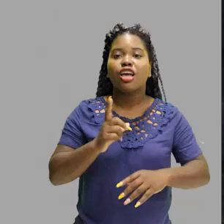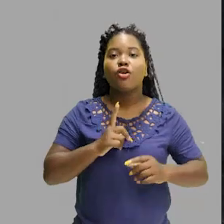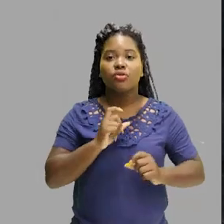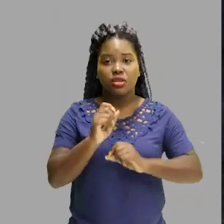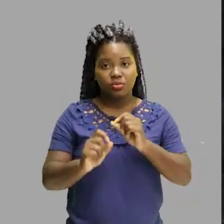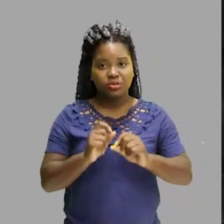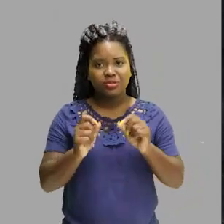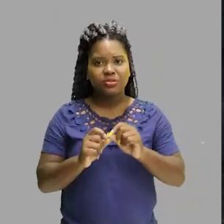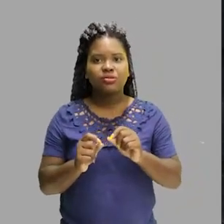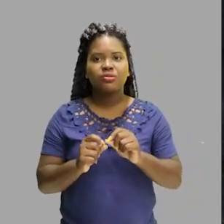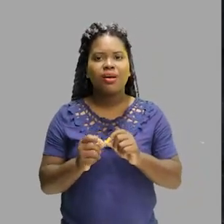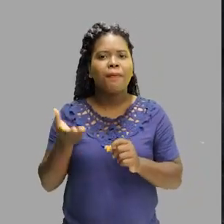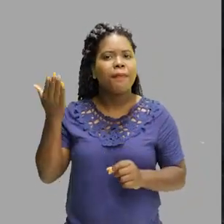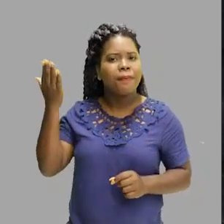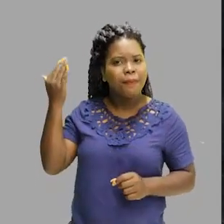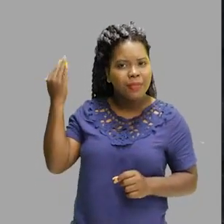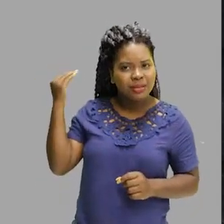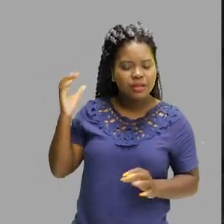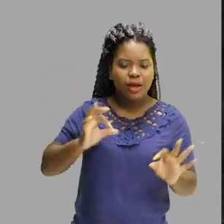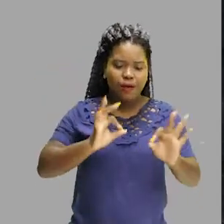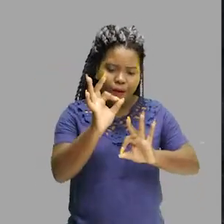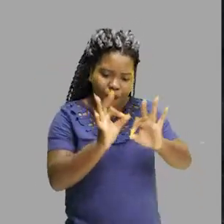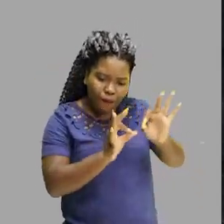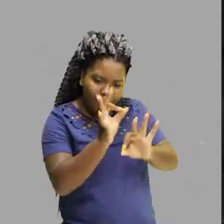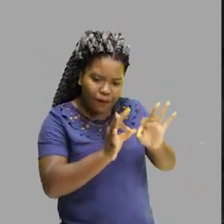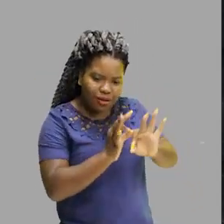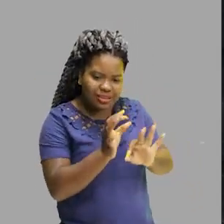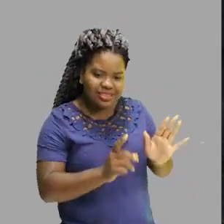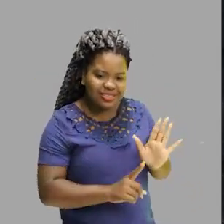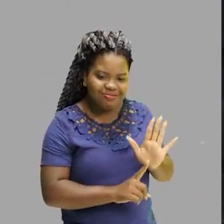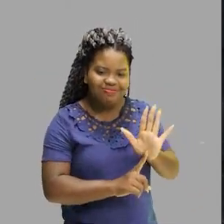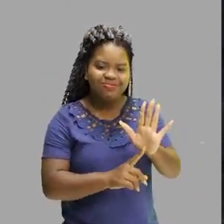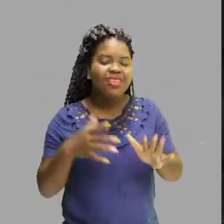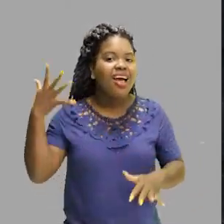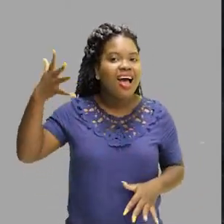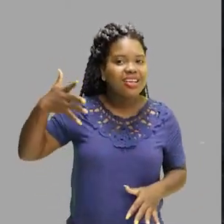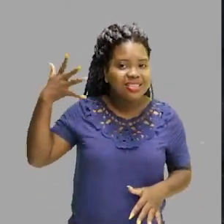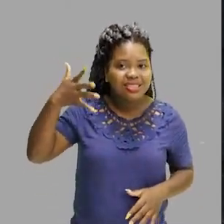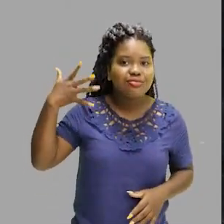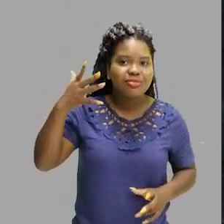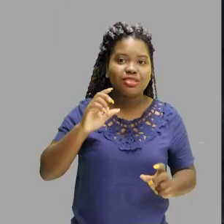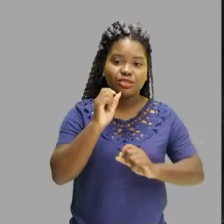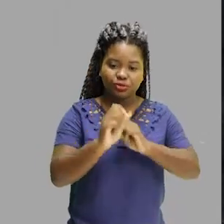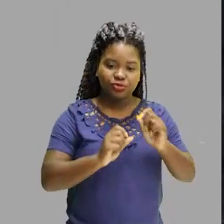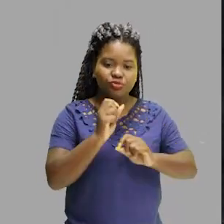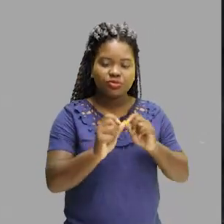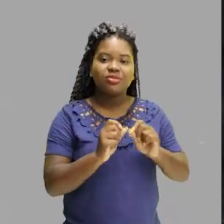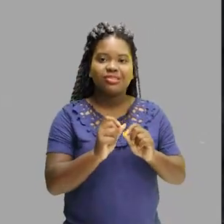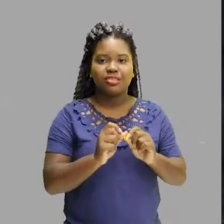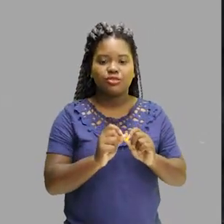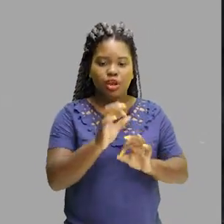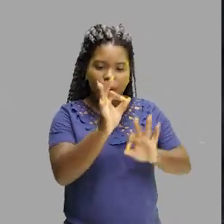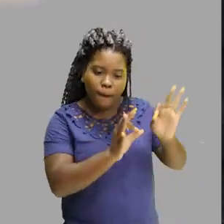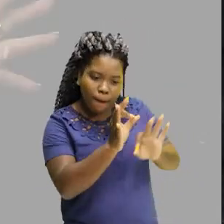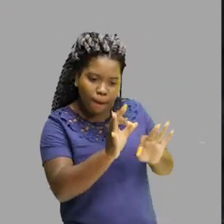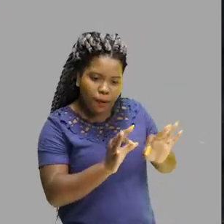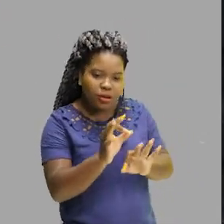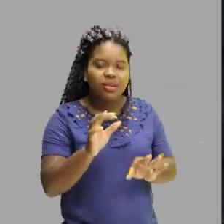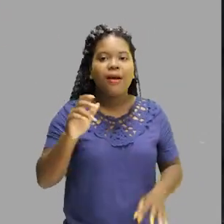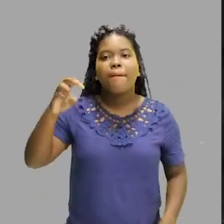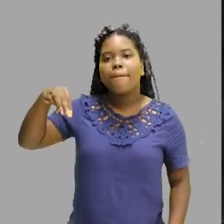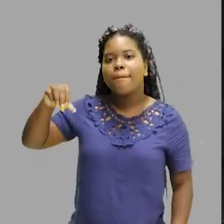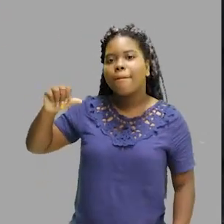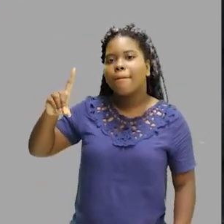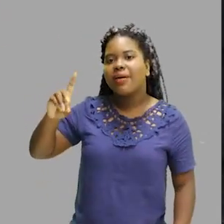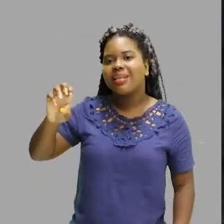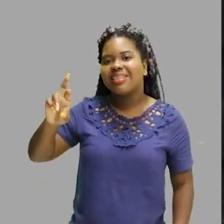anteriormente, eles faziam as apresentações em tablados, né? Peças de madeira, depois de mármore,